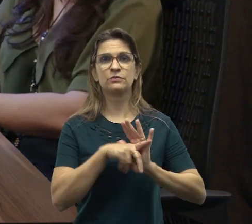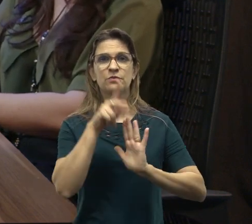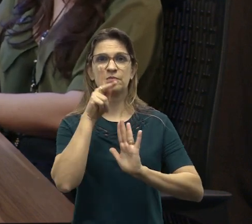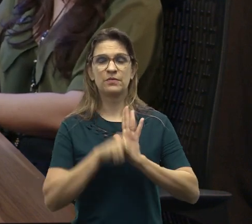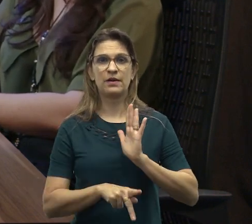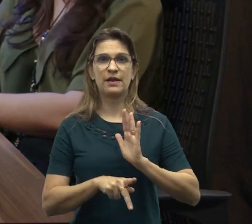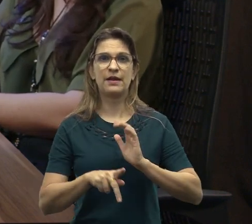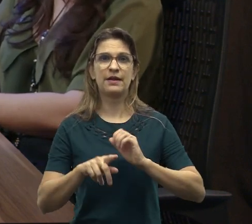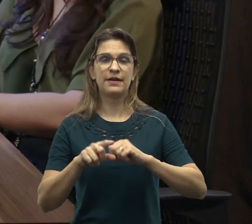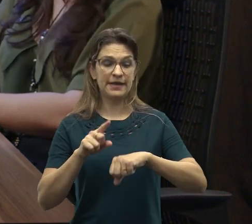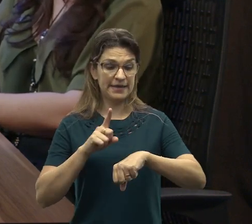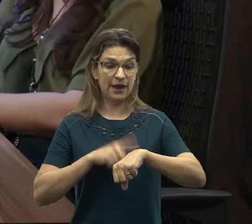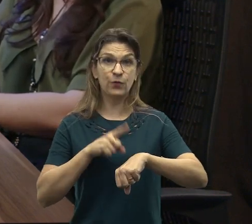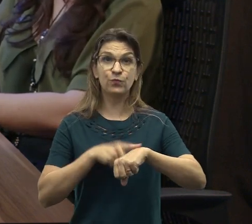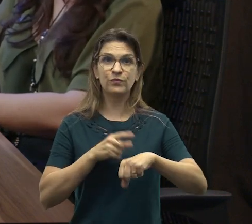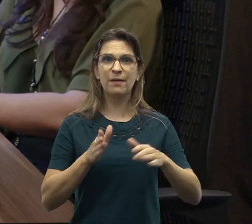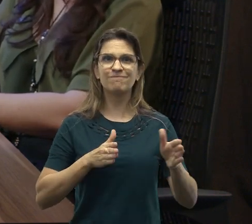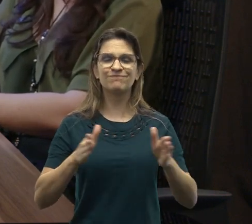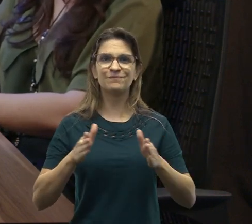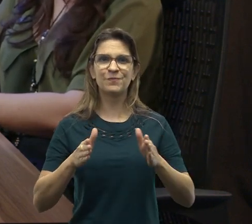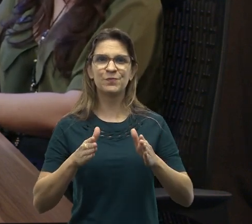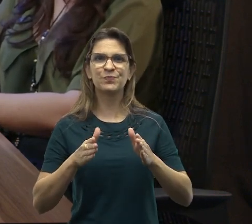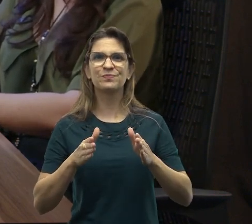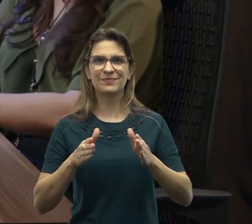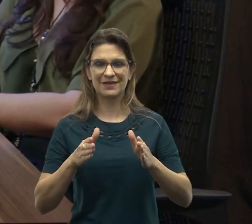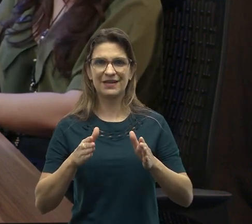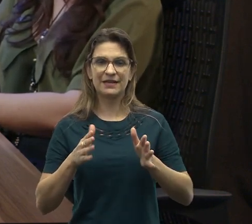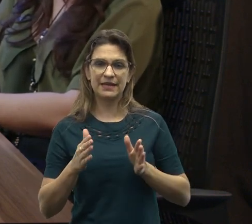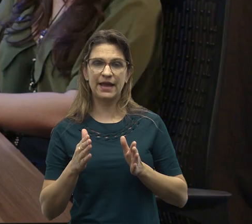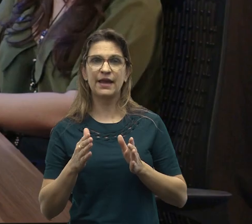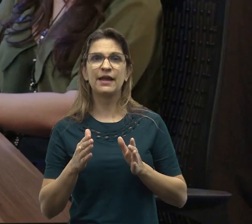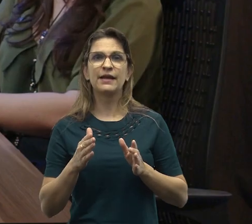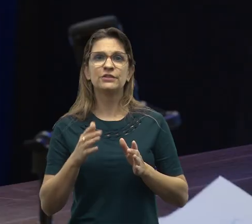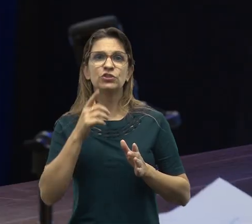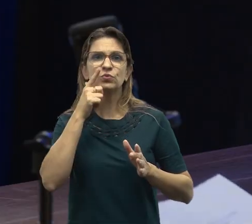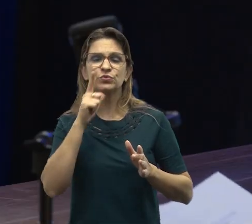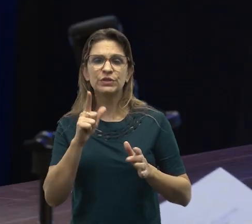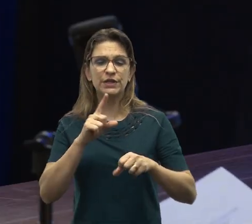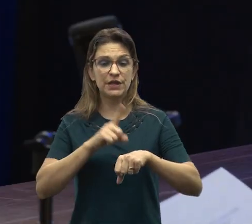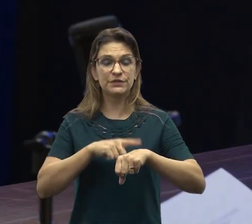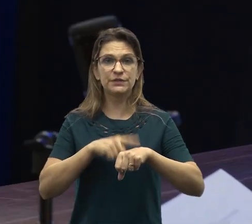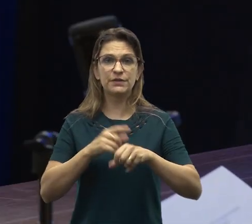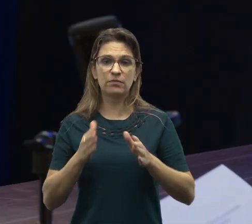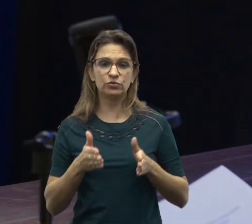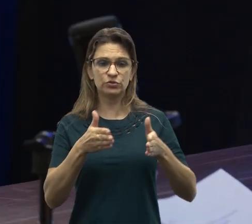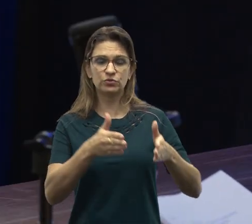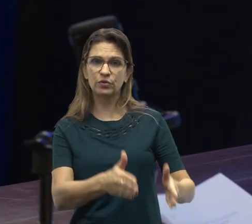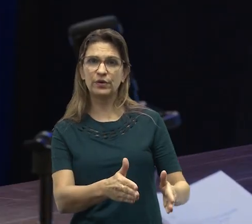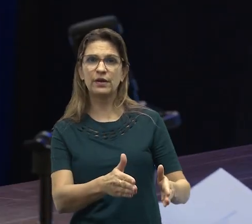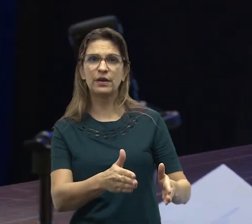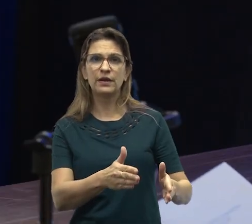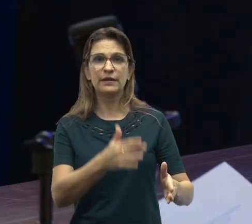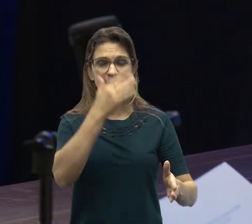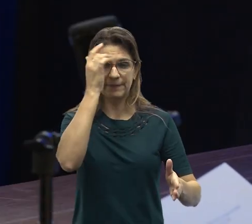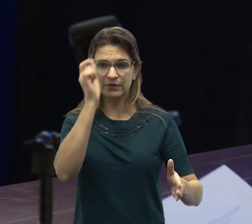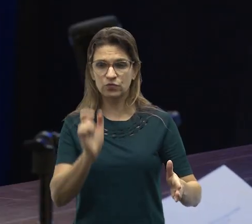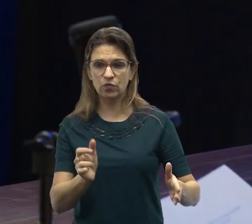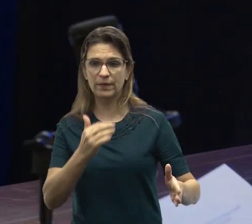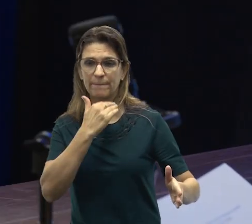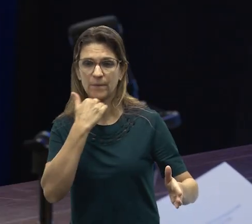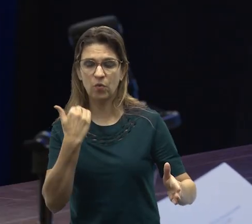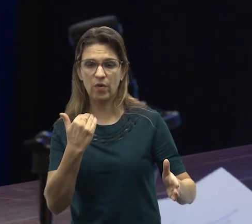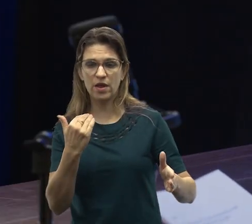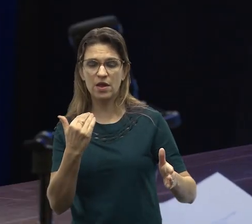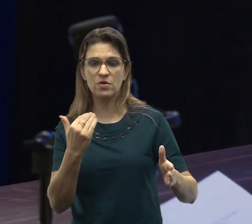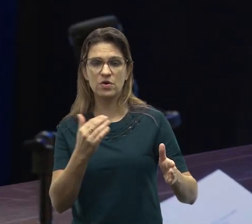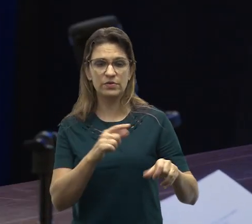mínimo para que isso aconteça, esse sepultamento possa acontecer, né? Para que você dê dignidade para esta pessoa e para a sua